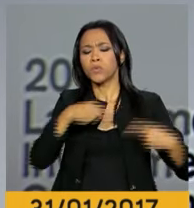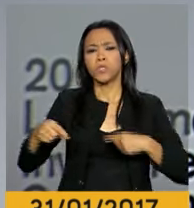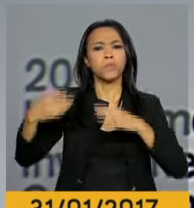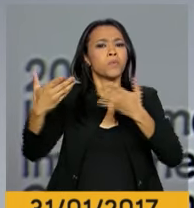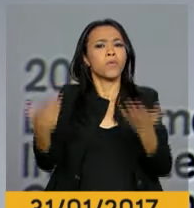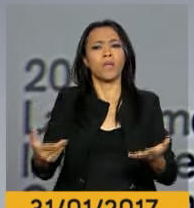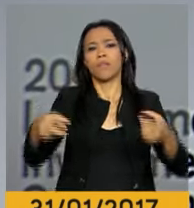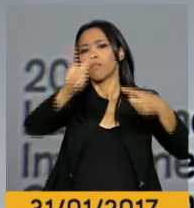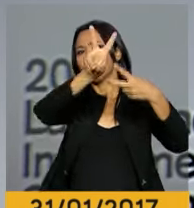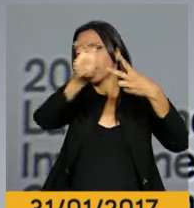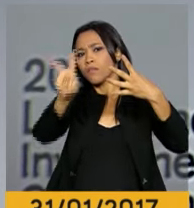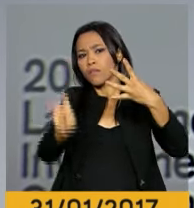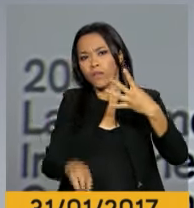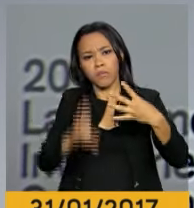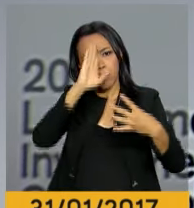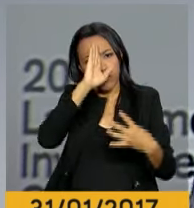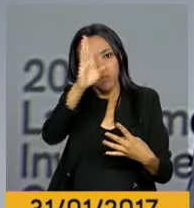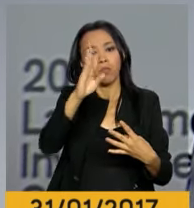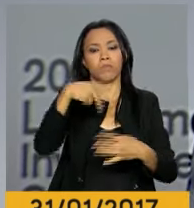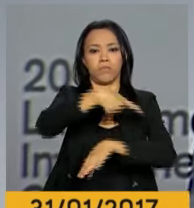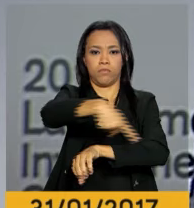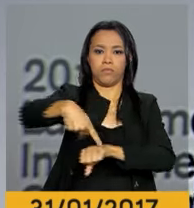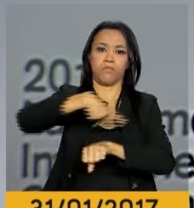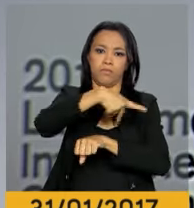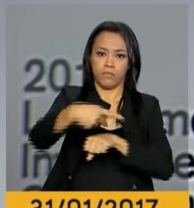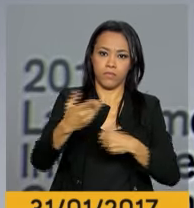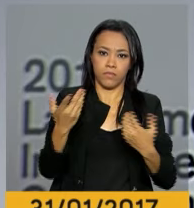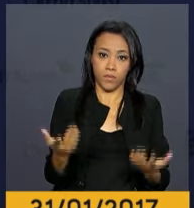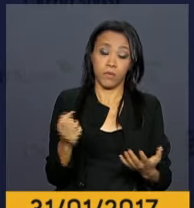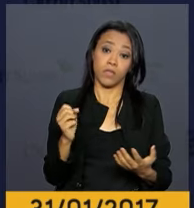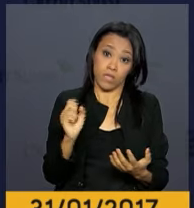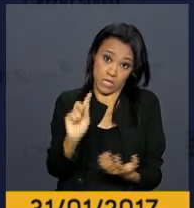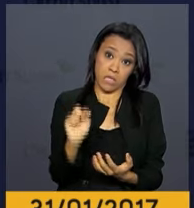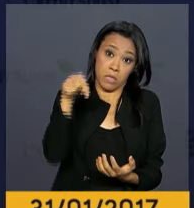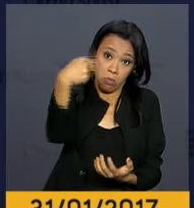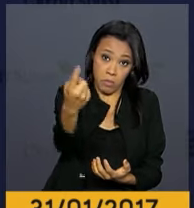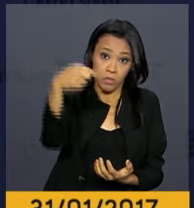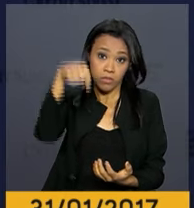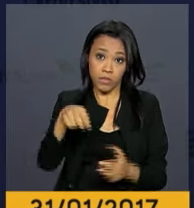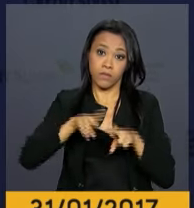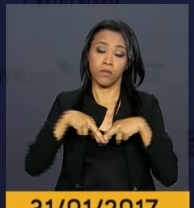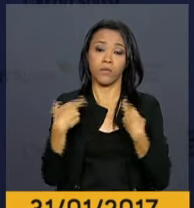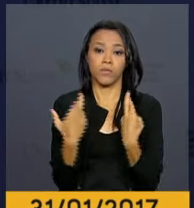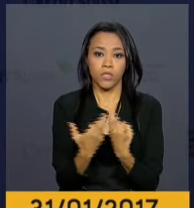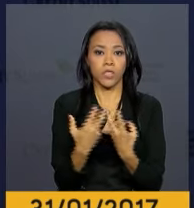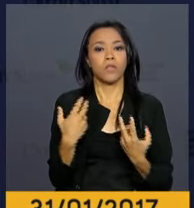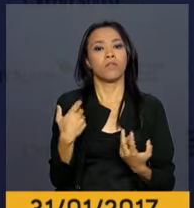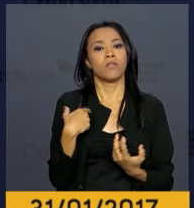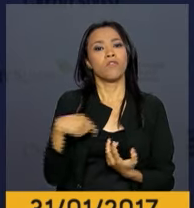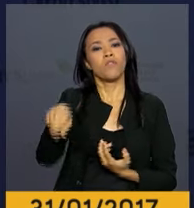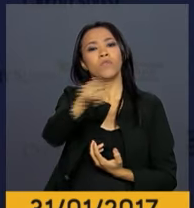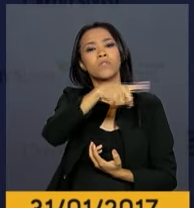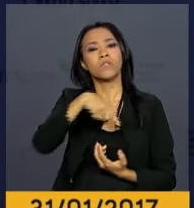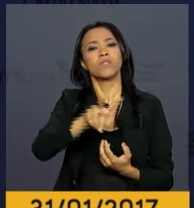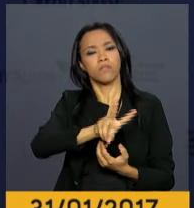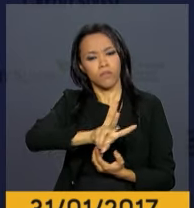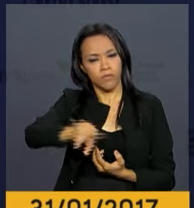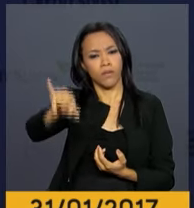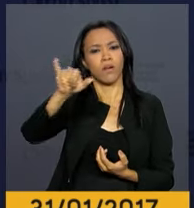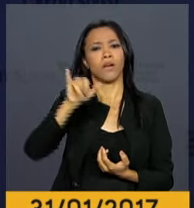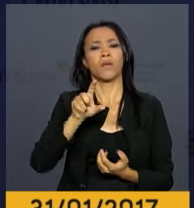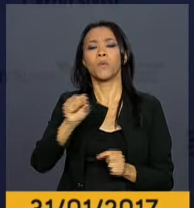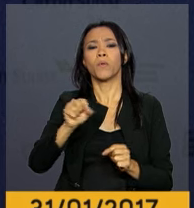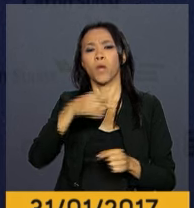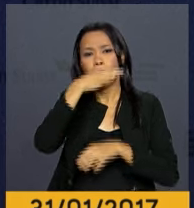e seguramente eh ao depois desta reunião os senhores encaminharão